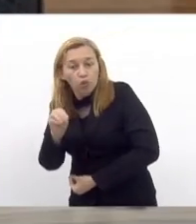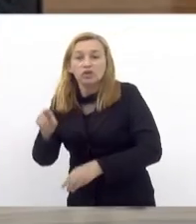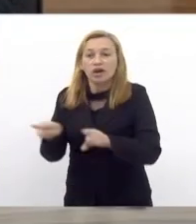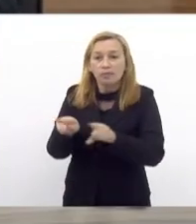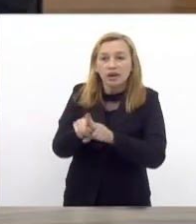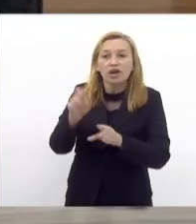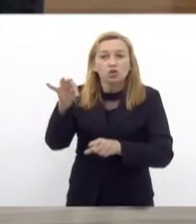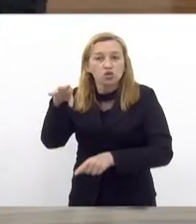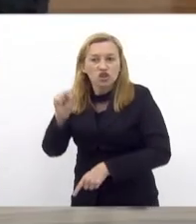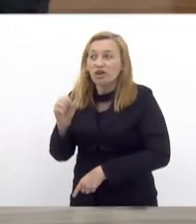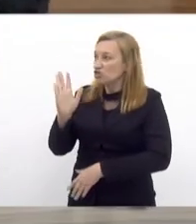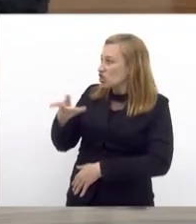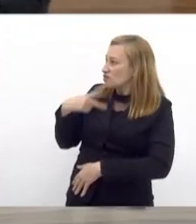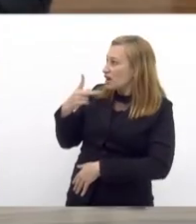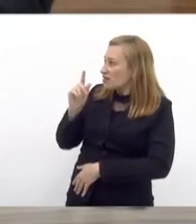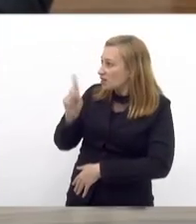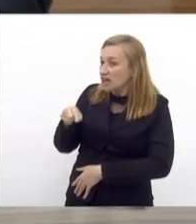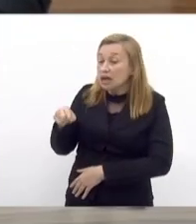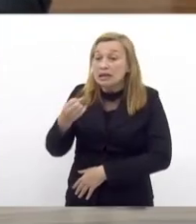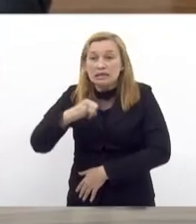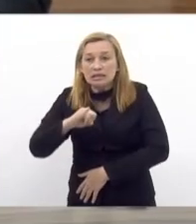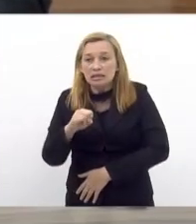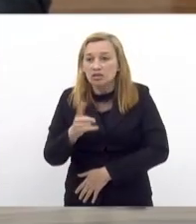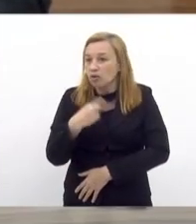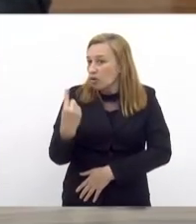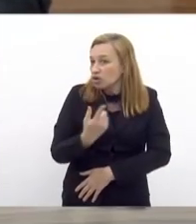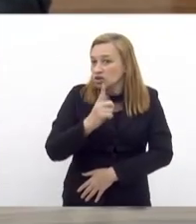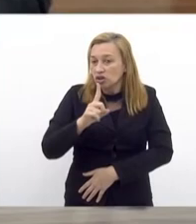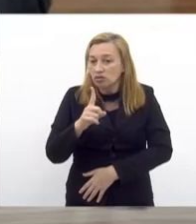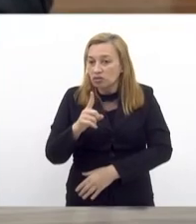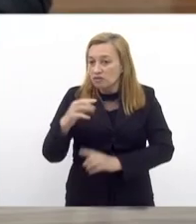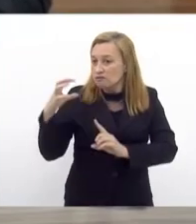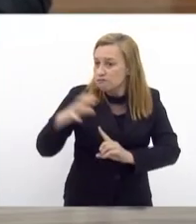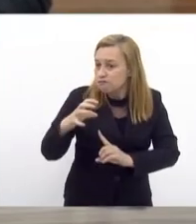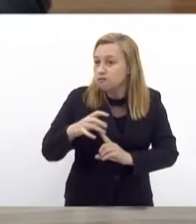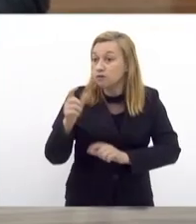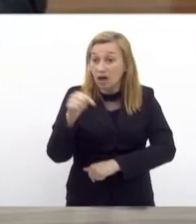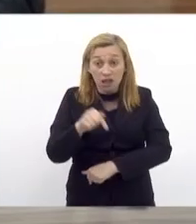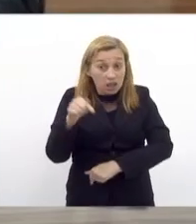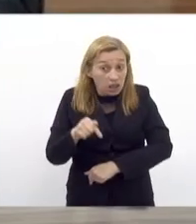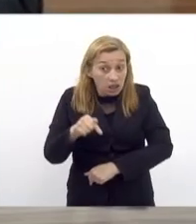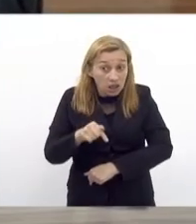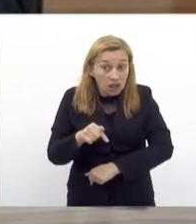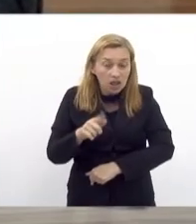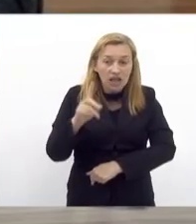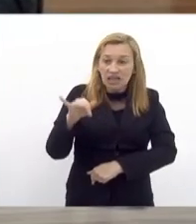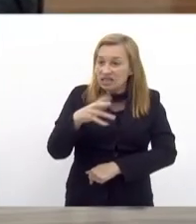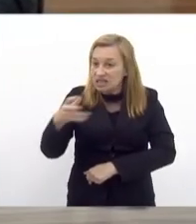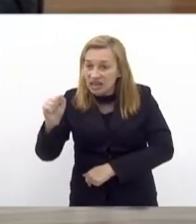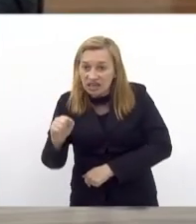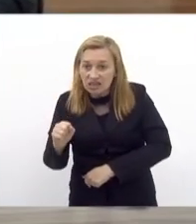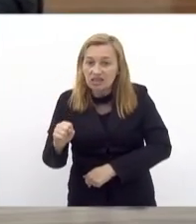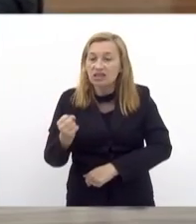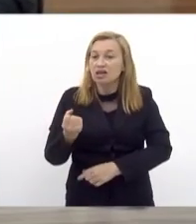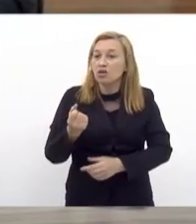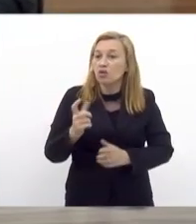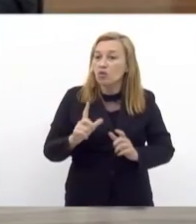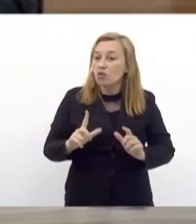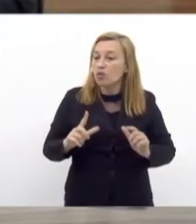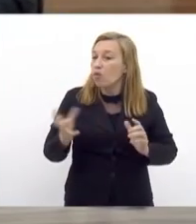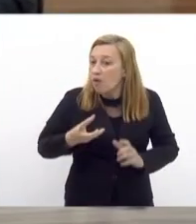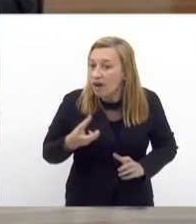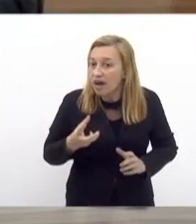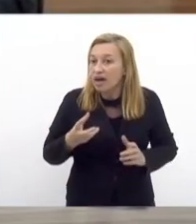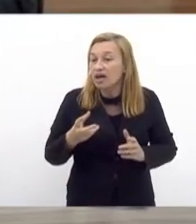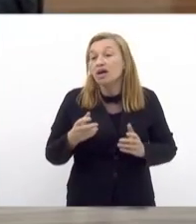já comentava isso, né, Gustavo? Se nós não exercermos uma pressão aqui, caçar licença, alguma coisa tem que ser